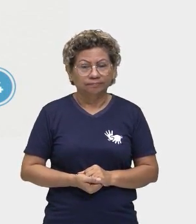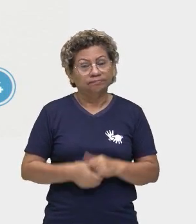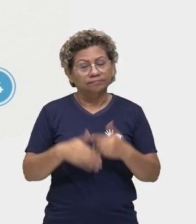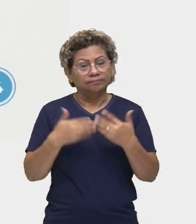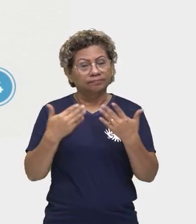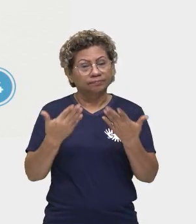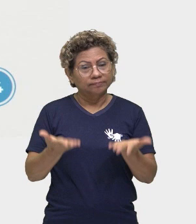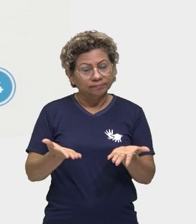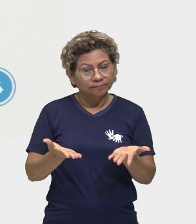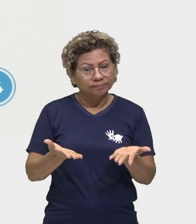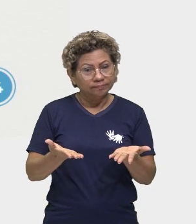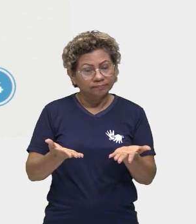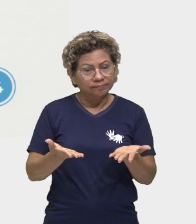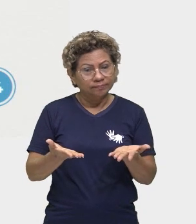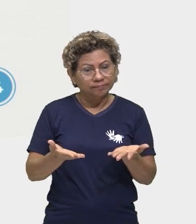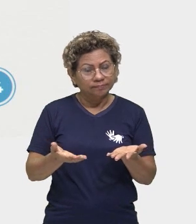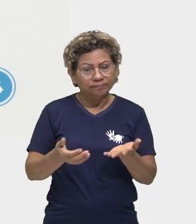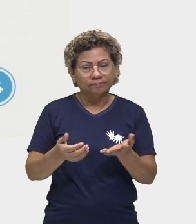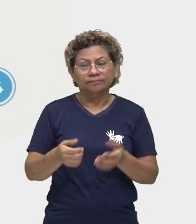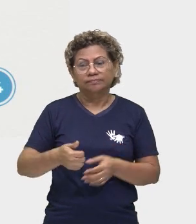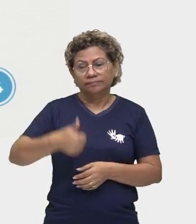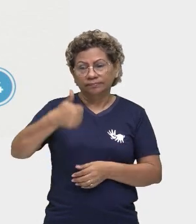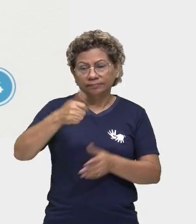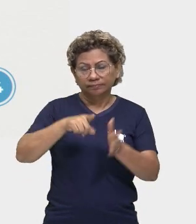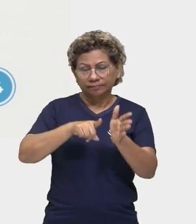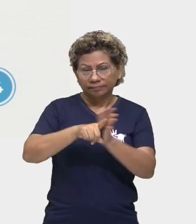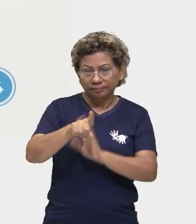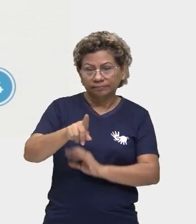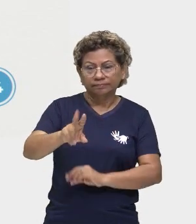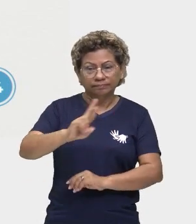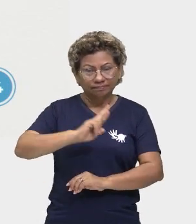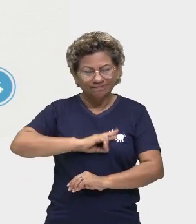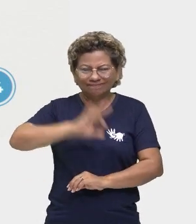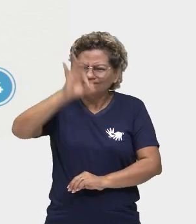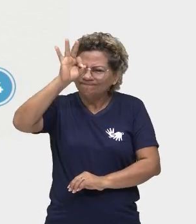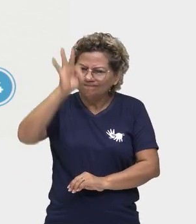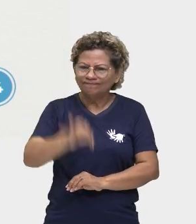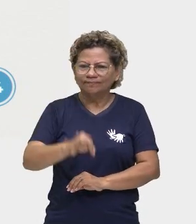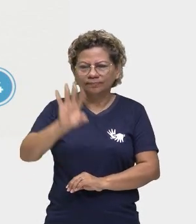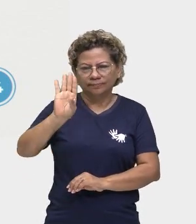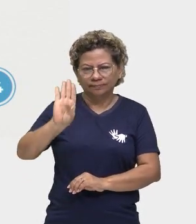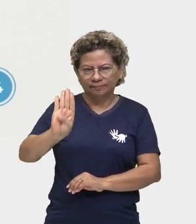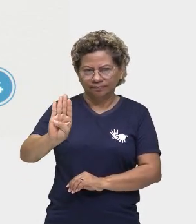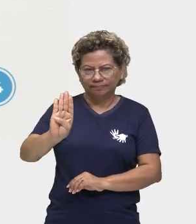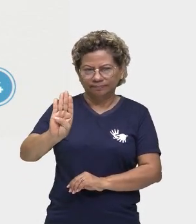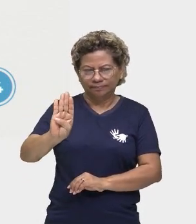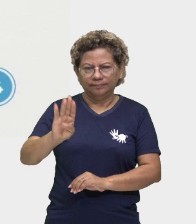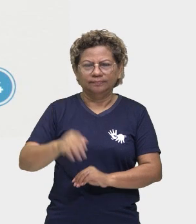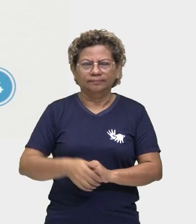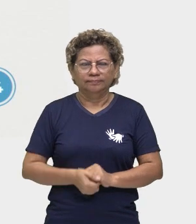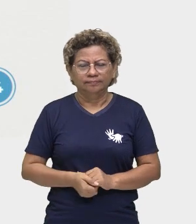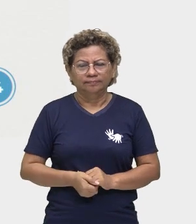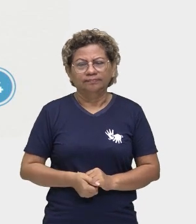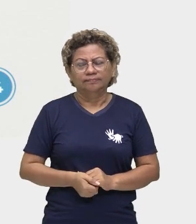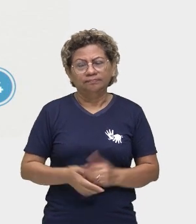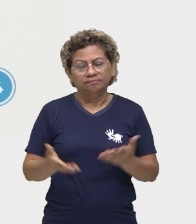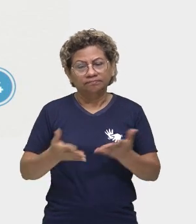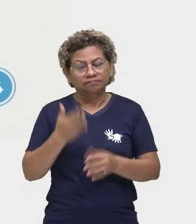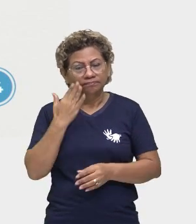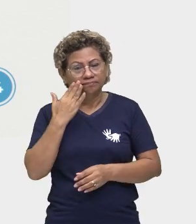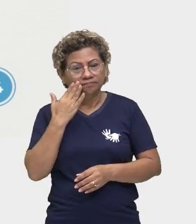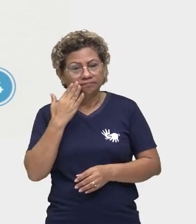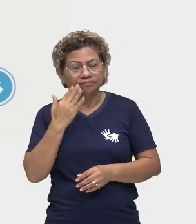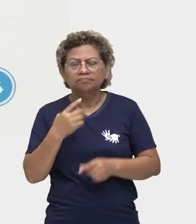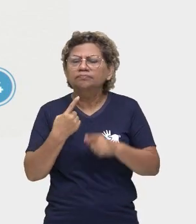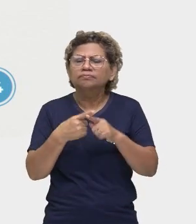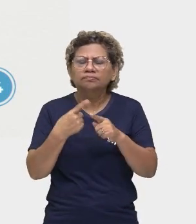Então, na questão 1, né, a alternativa correta é a letra B. Então, vamos para o comentário. A letra A ela é incorreta